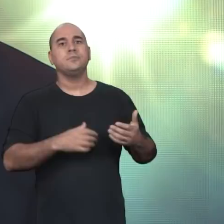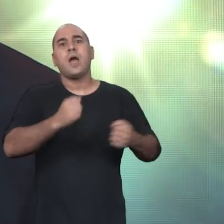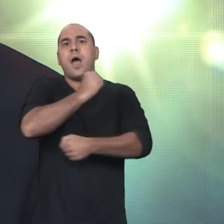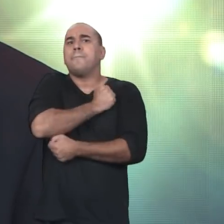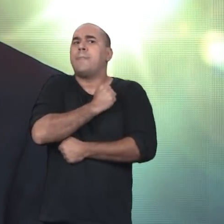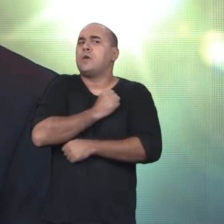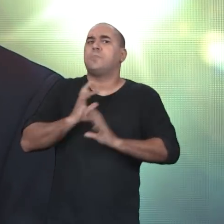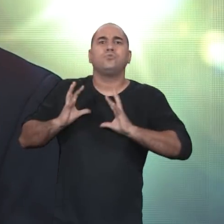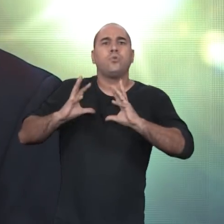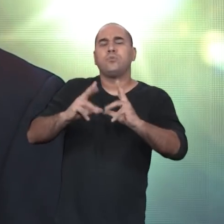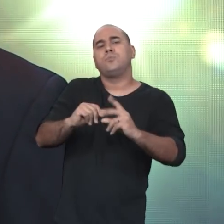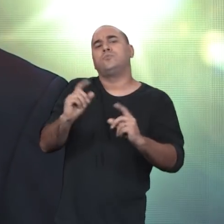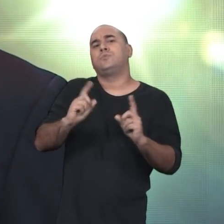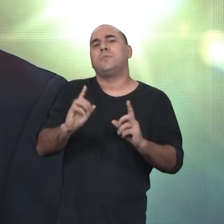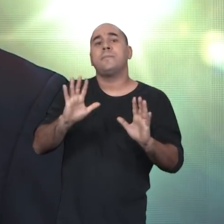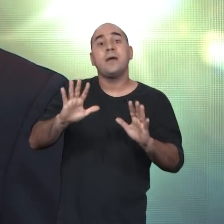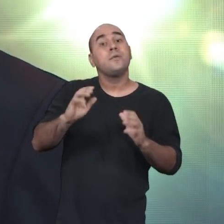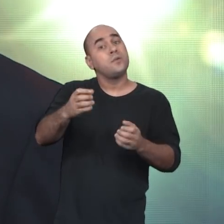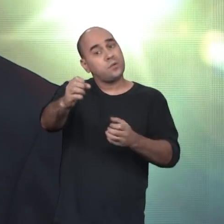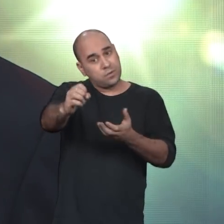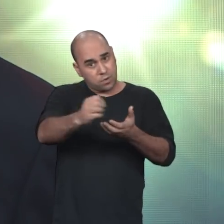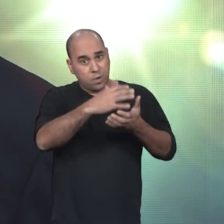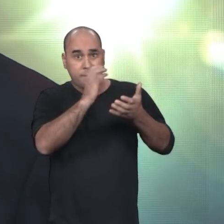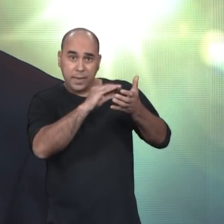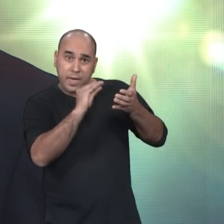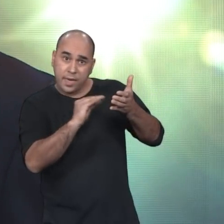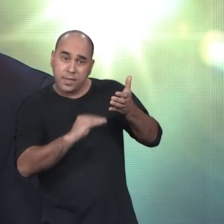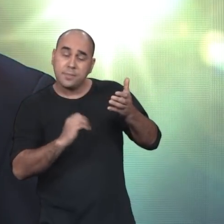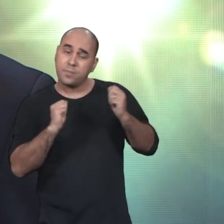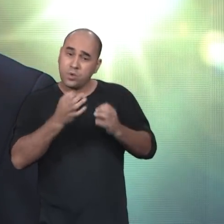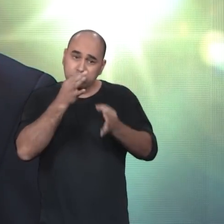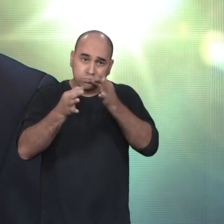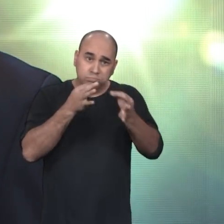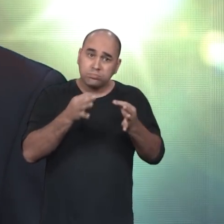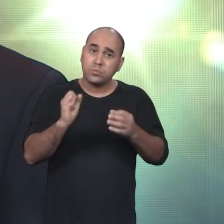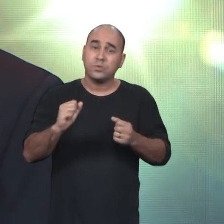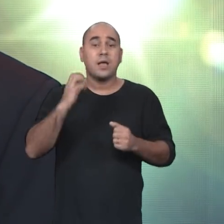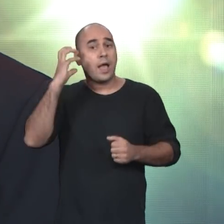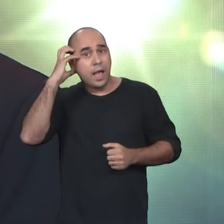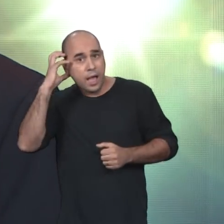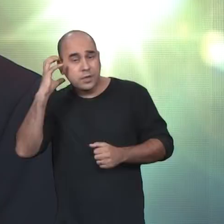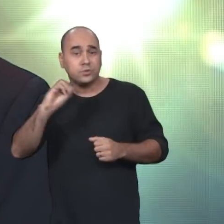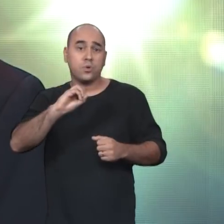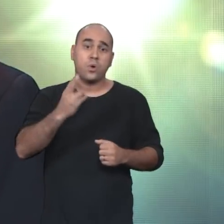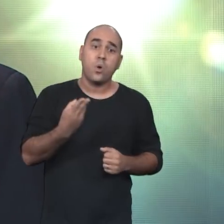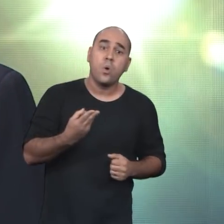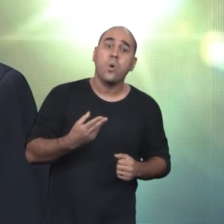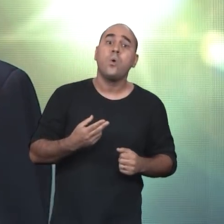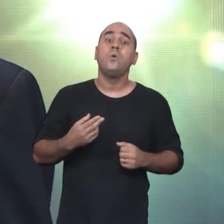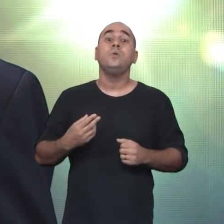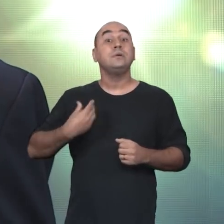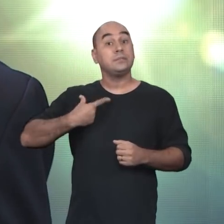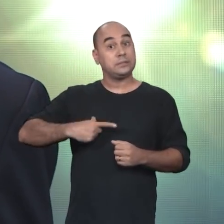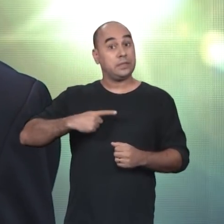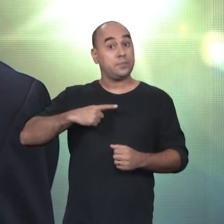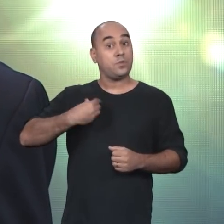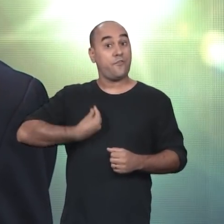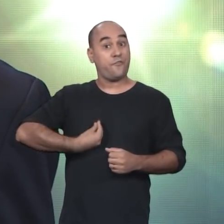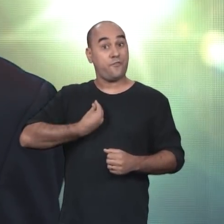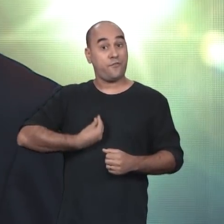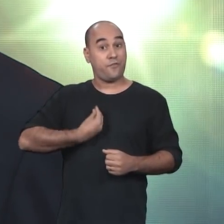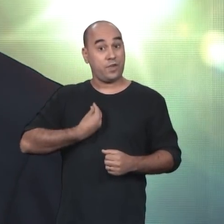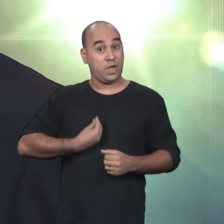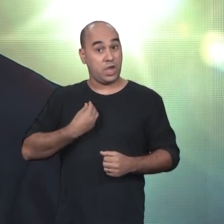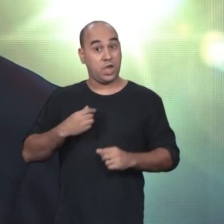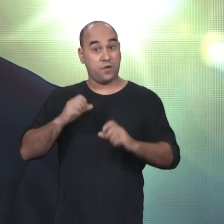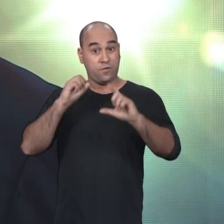Mas você aí, fala com a gente por meio das redes sociais, da TV Novo Tempo, da Rádio Novo Tempo. Estamos tendo transmissão ao vivo em vários